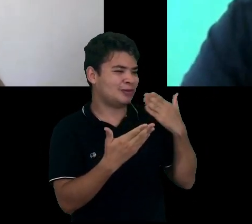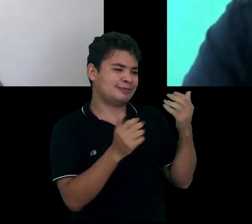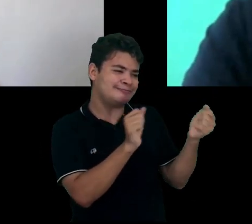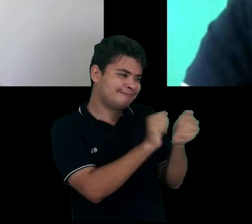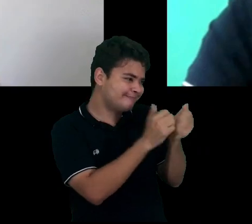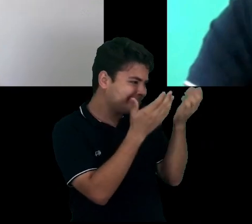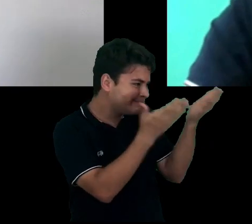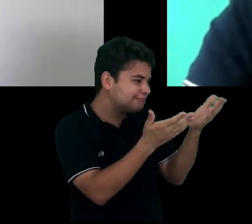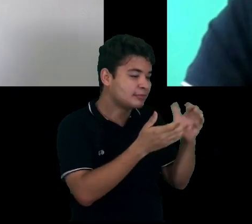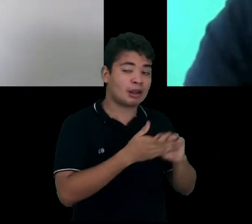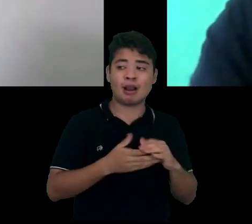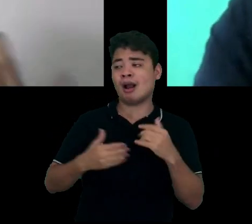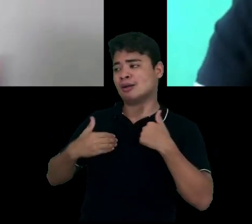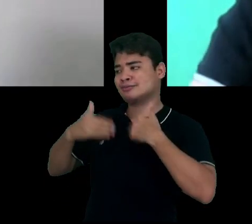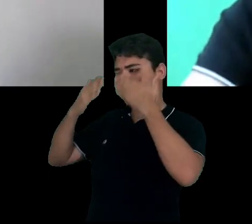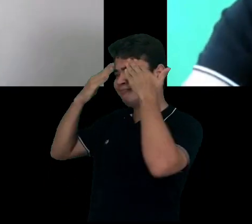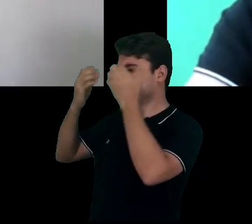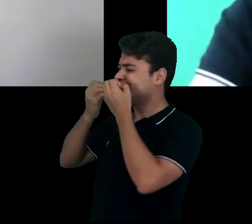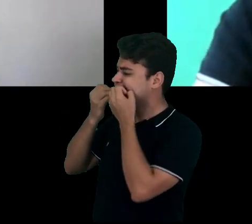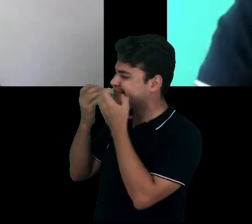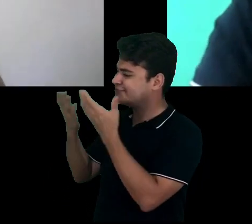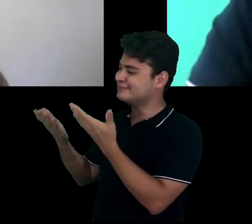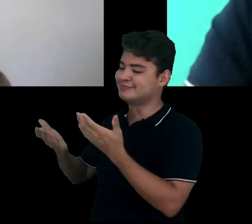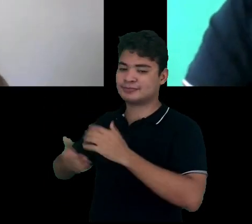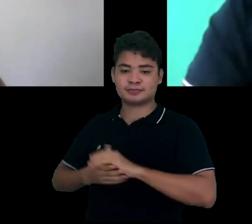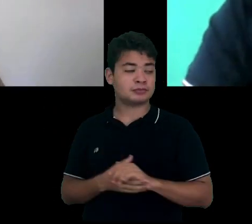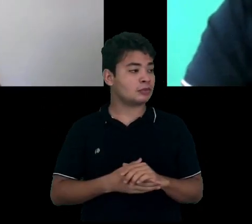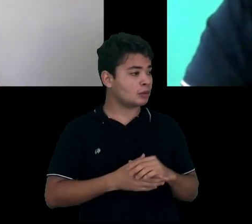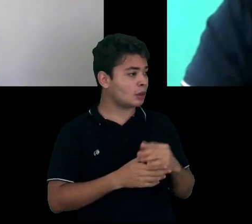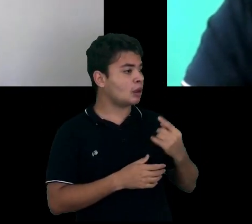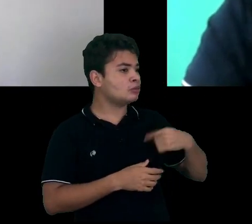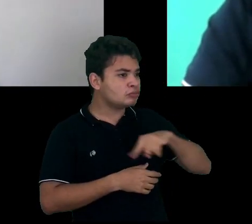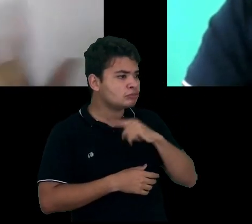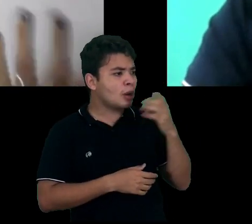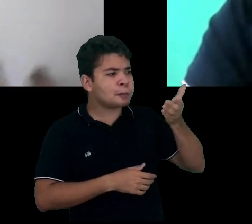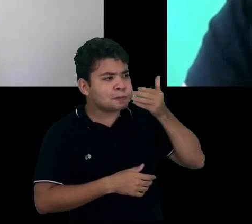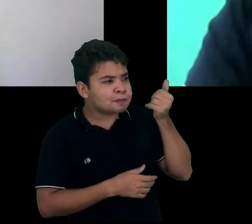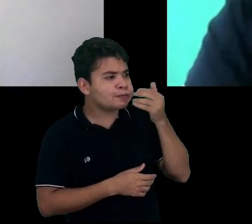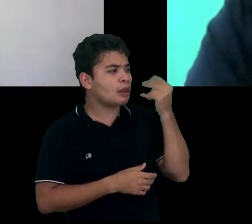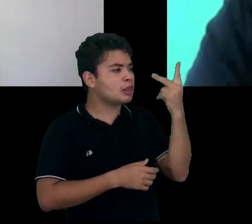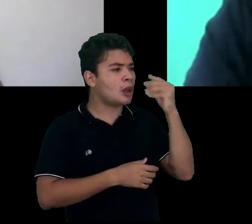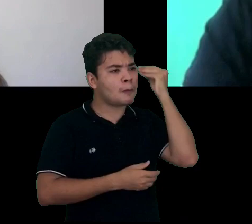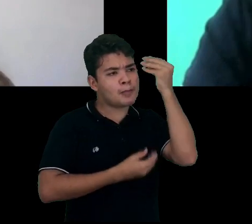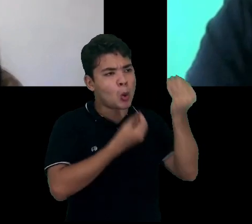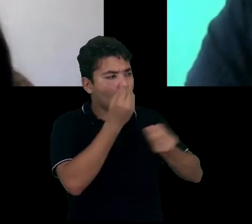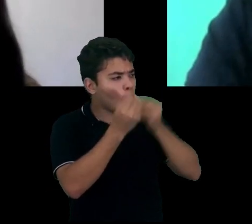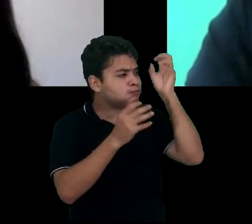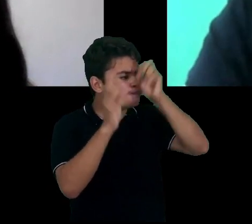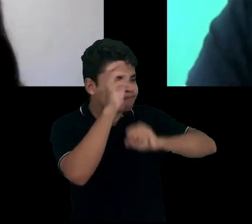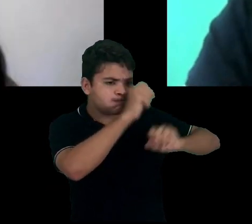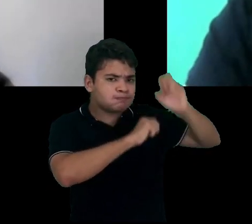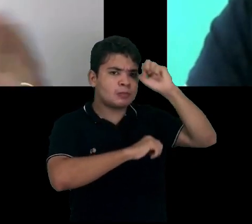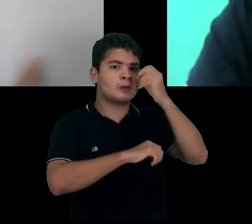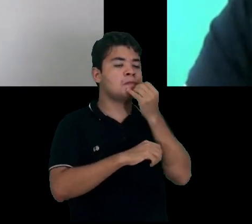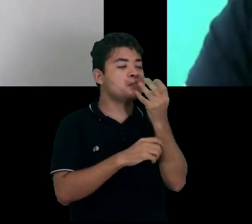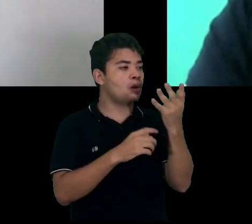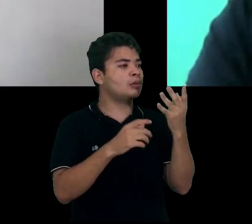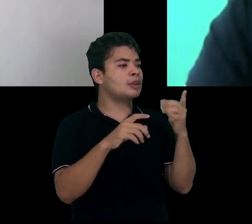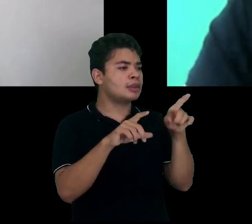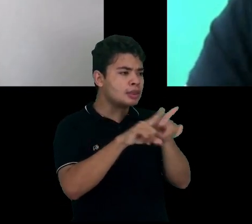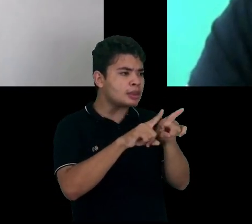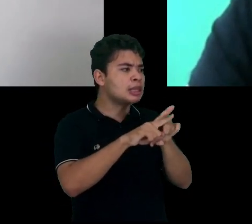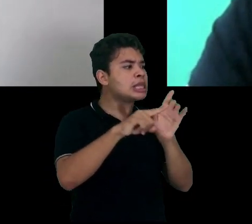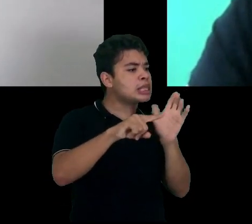que A gente agradeço, foi muito bom. pôde tirar bastante proveito, experiências legais que a gente pode também estar aprendendo aí,